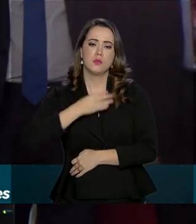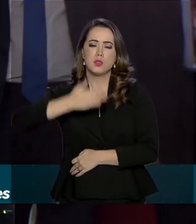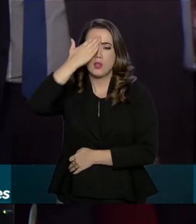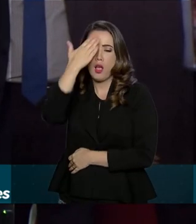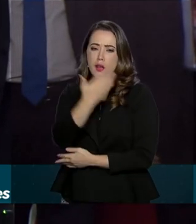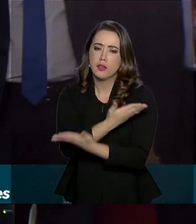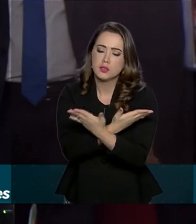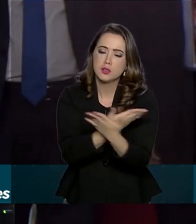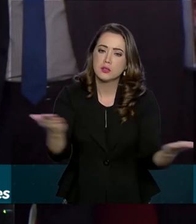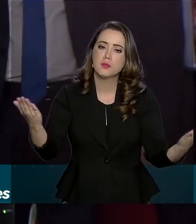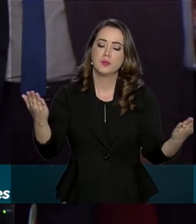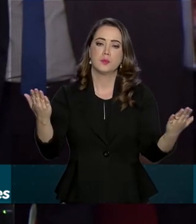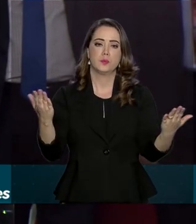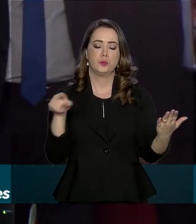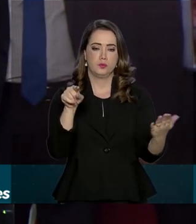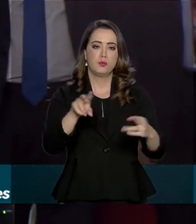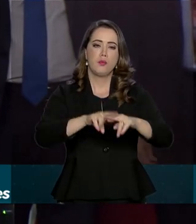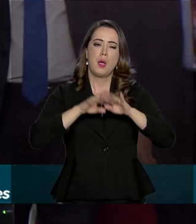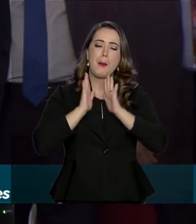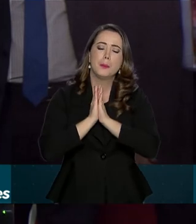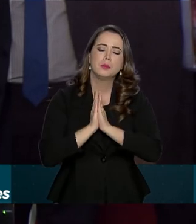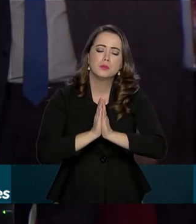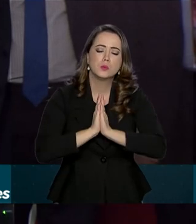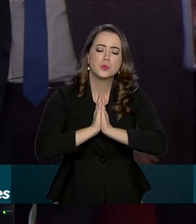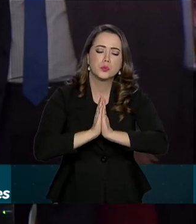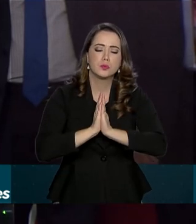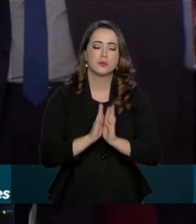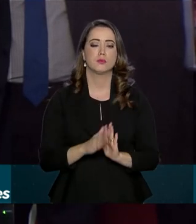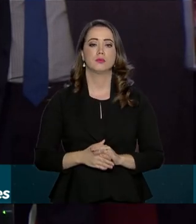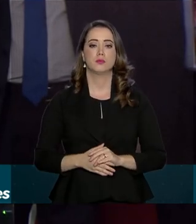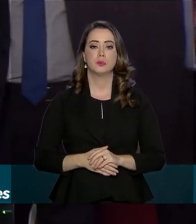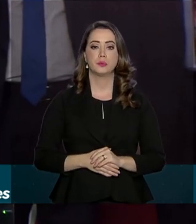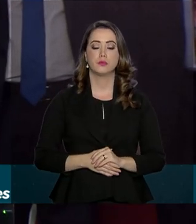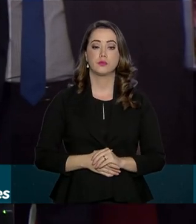Agradeço a vocês pelas orações.